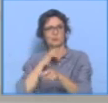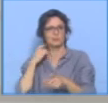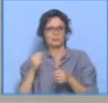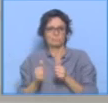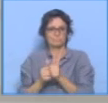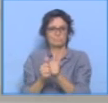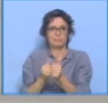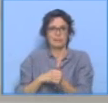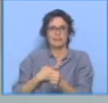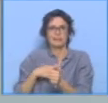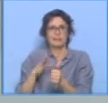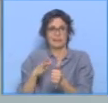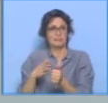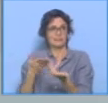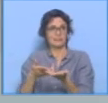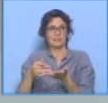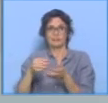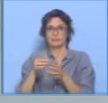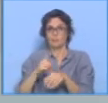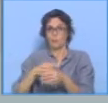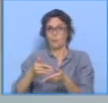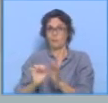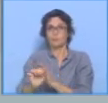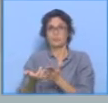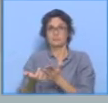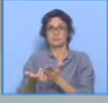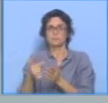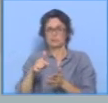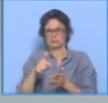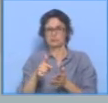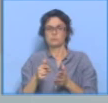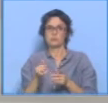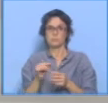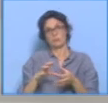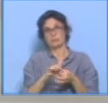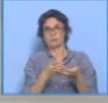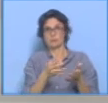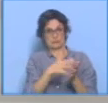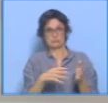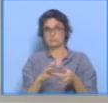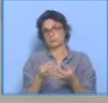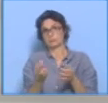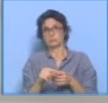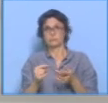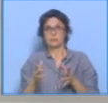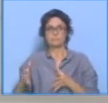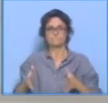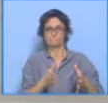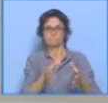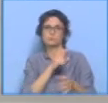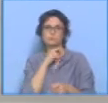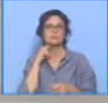de facto, uma inspiração muito grande para o exercício hoje do sacerdócio. Exatamente. Até porque o texto fala de um